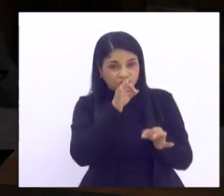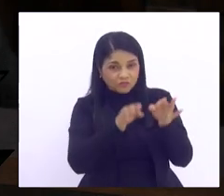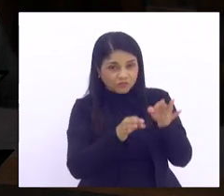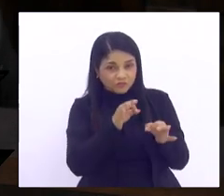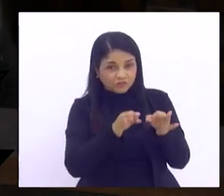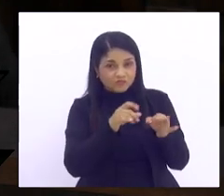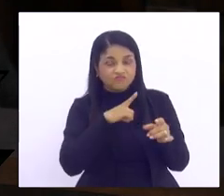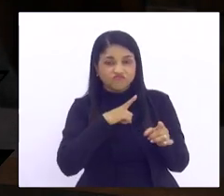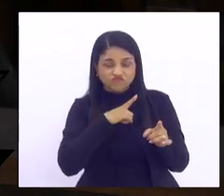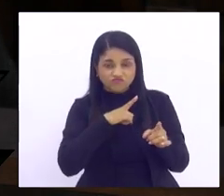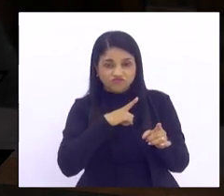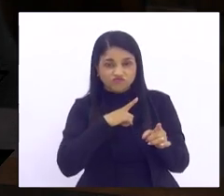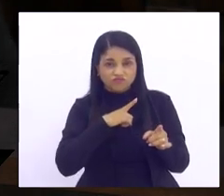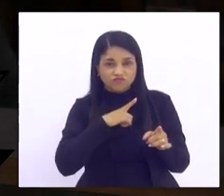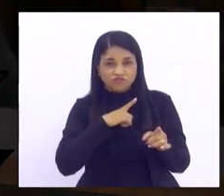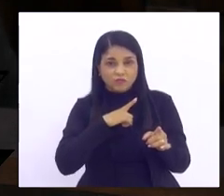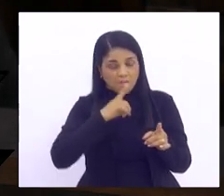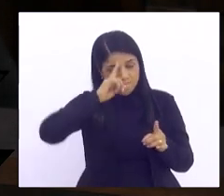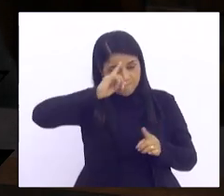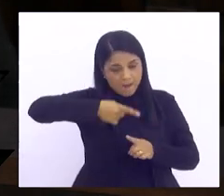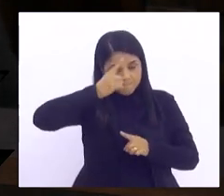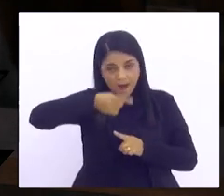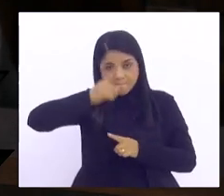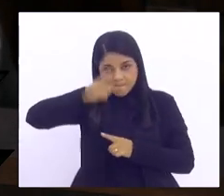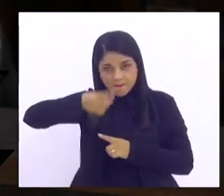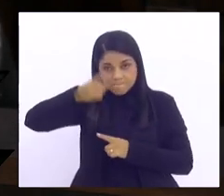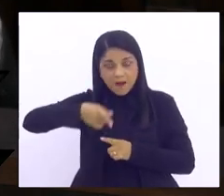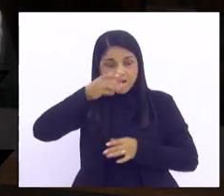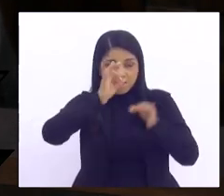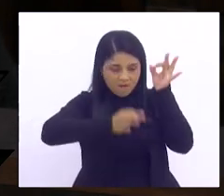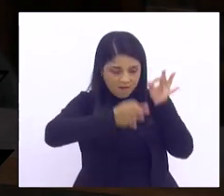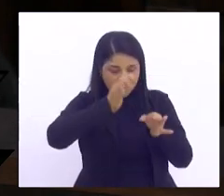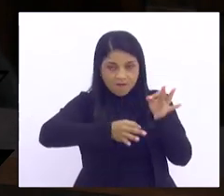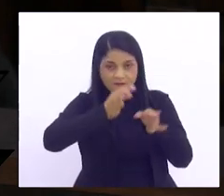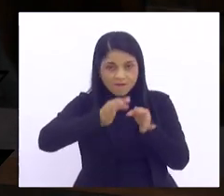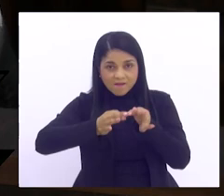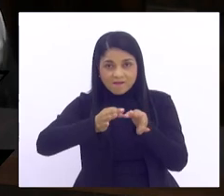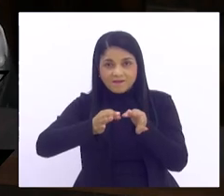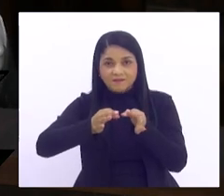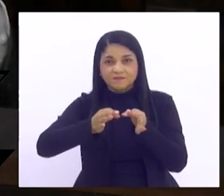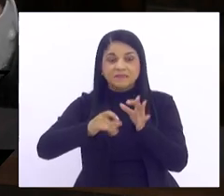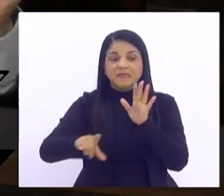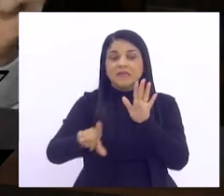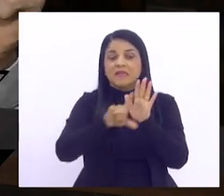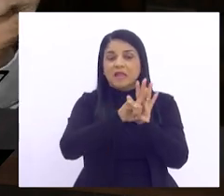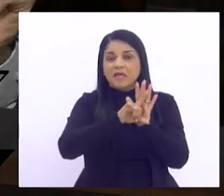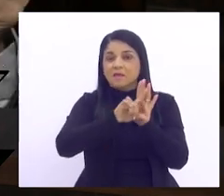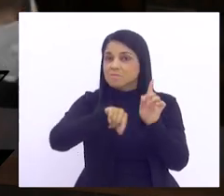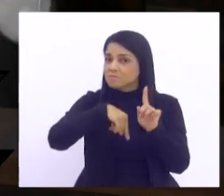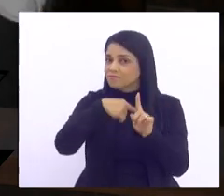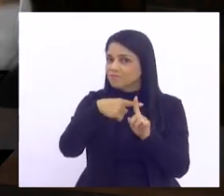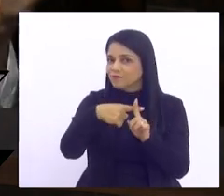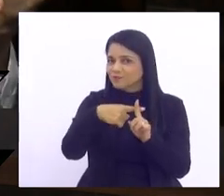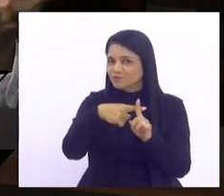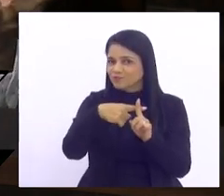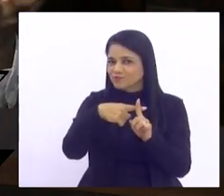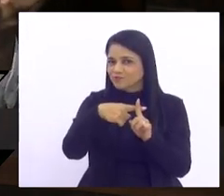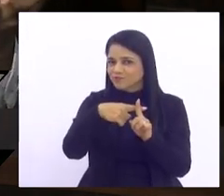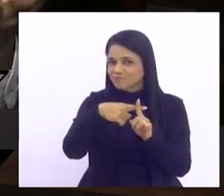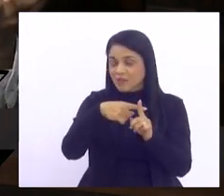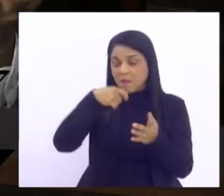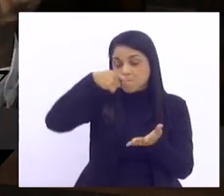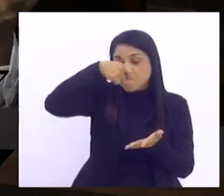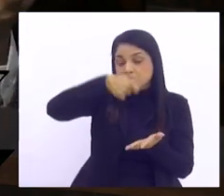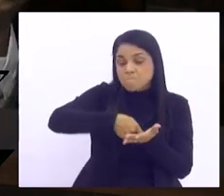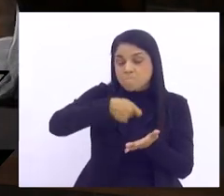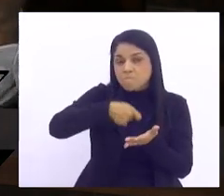tínhamos a tirania do legislador por meio de leis positivas, leis postas pelos